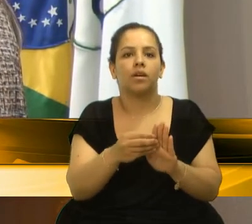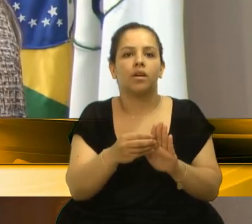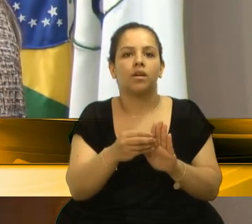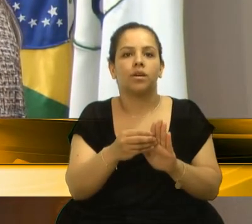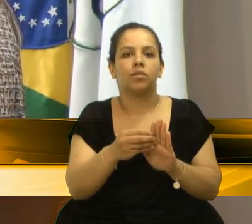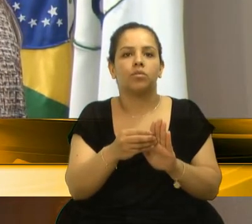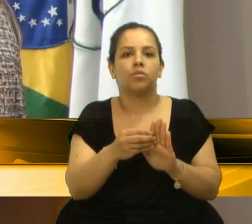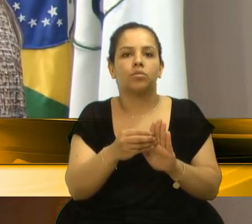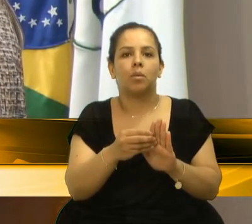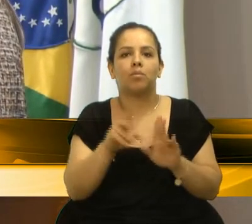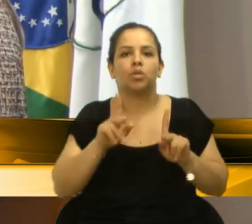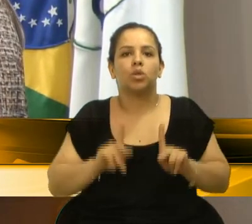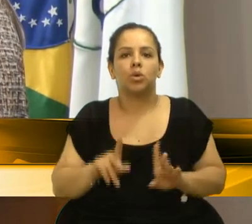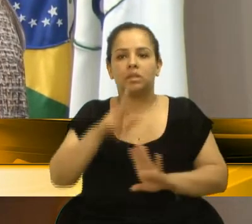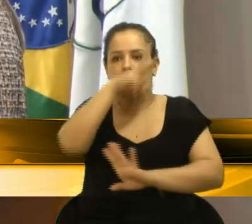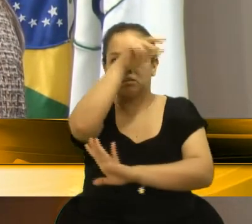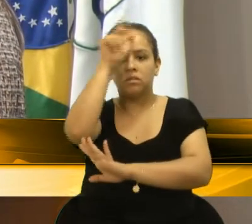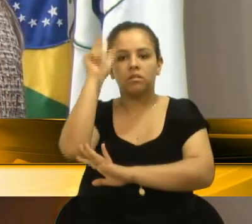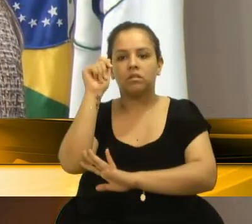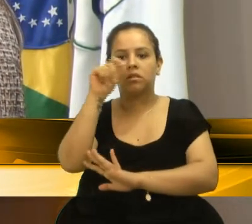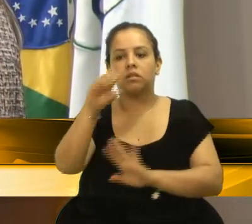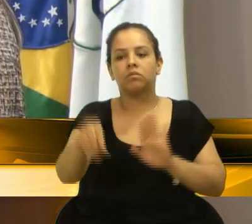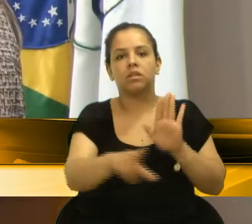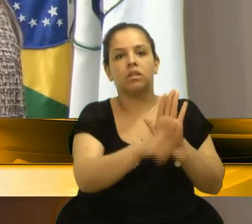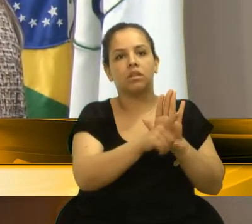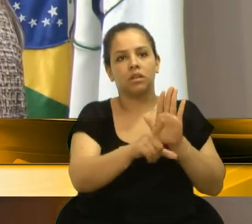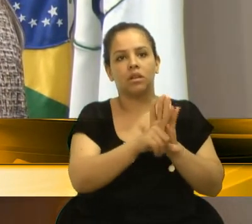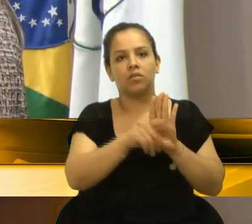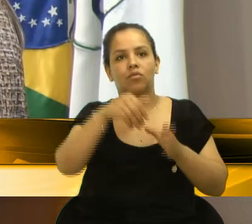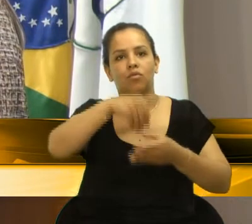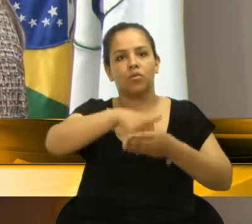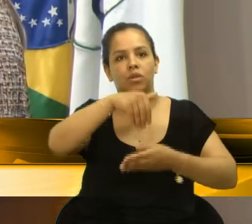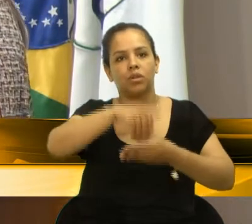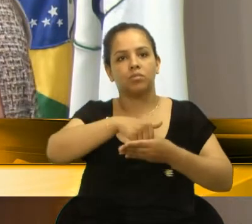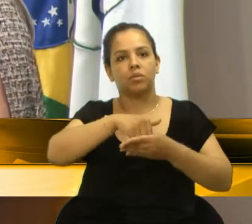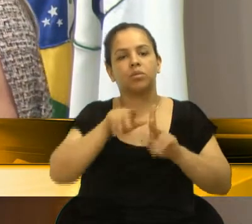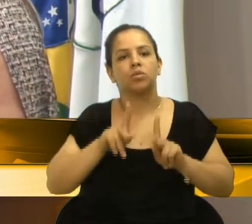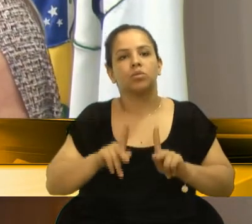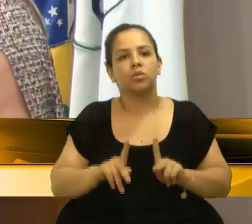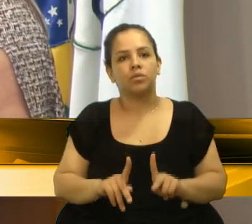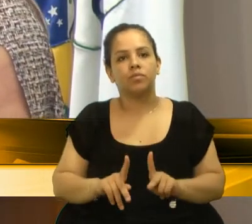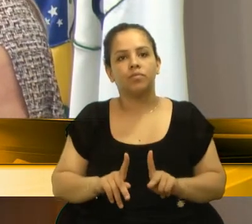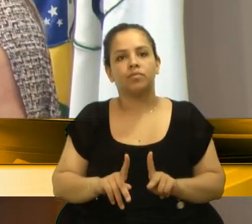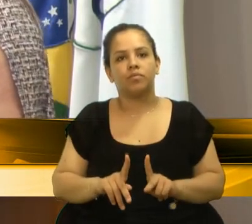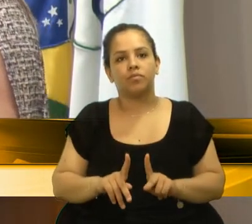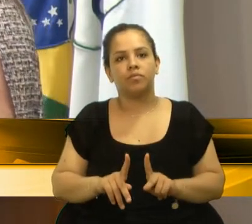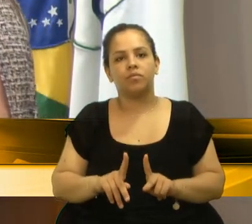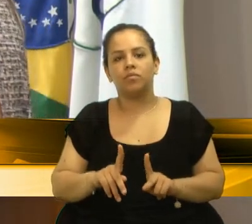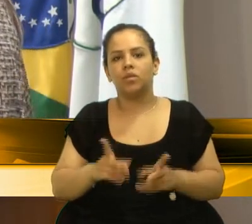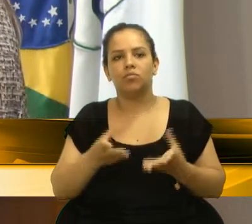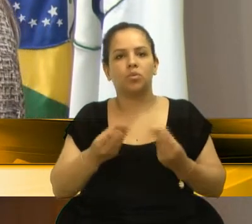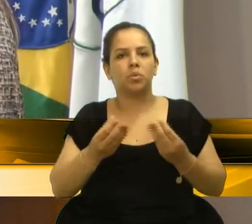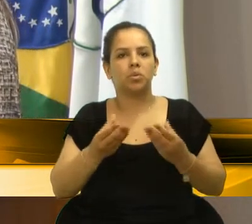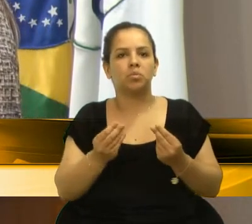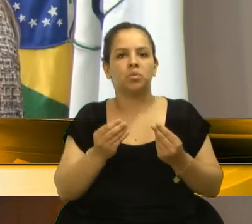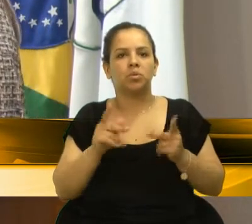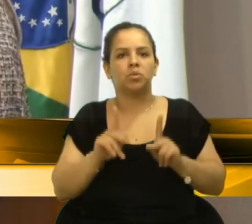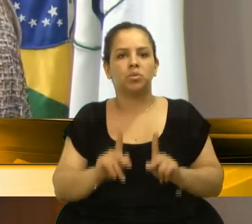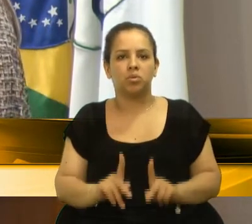de um gestor legalmente eleito pelo voto popular com a esmagadora maioria